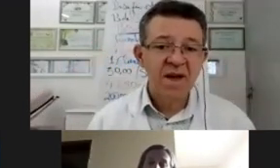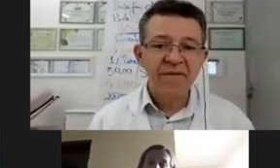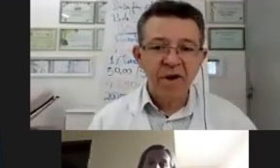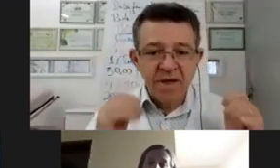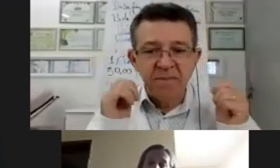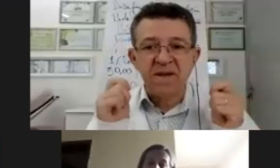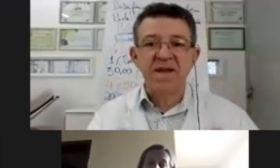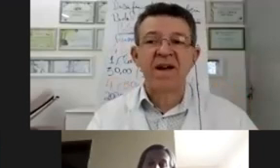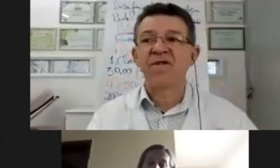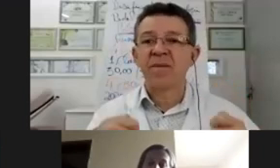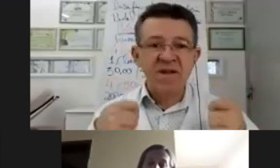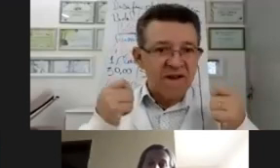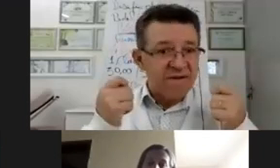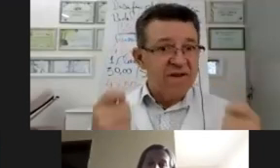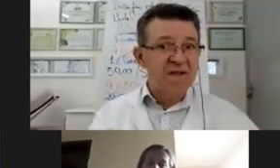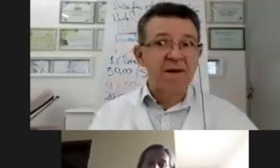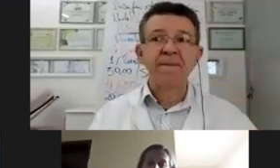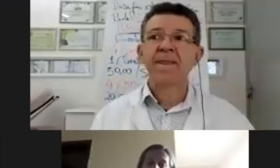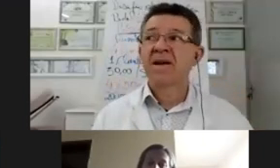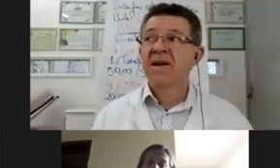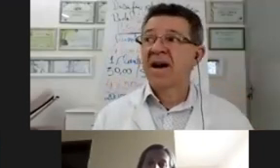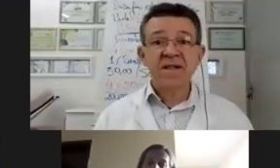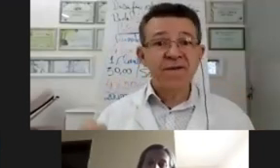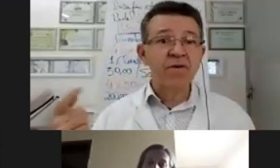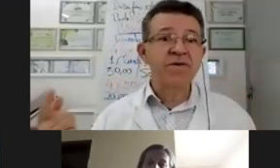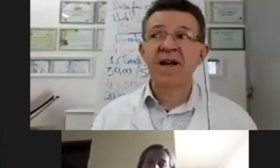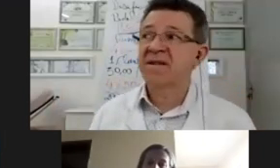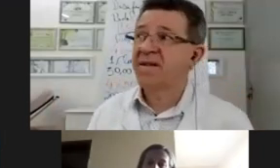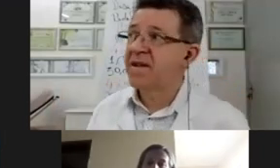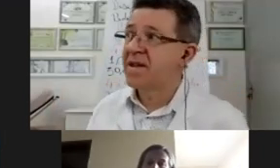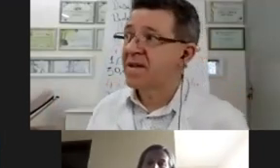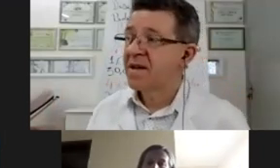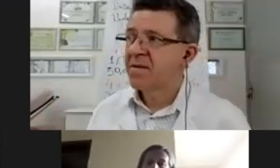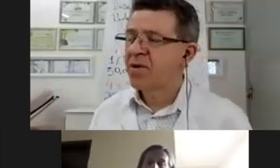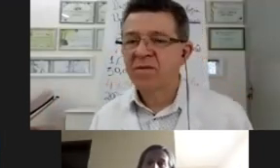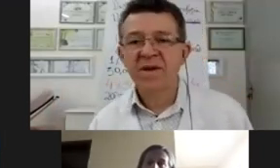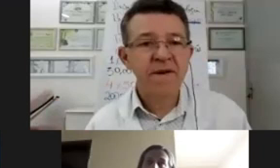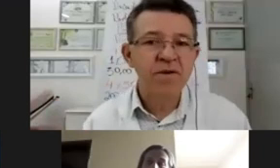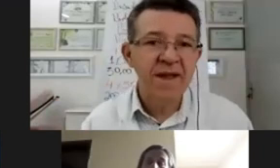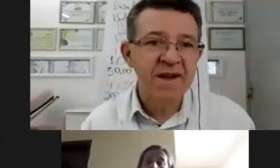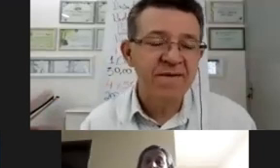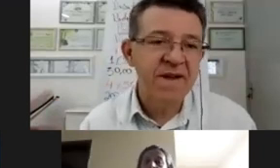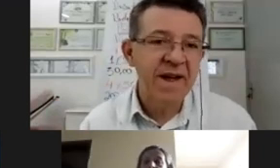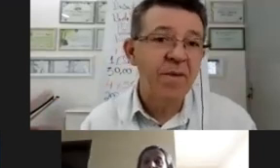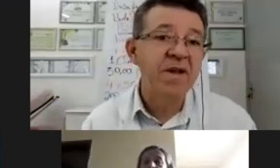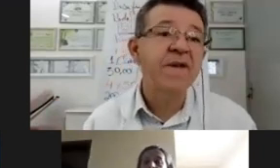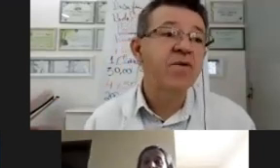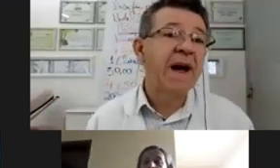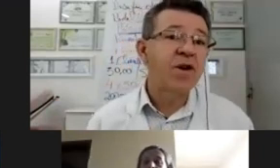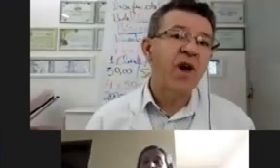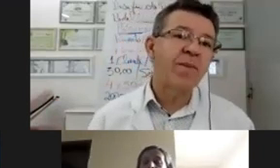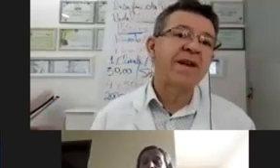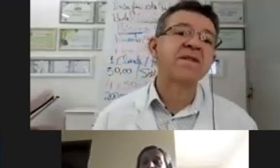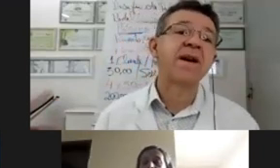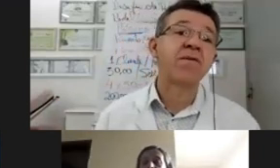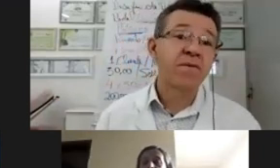vocês. A forma de pensar, a forma de ver a vida, as dificuldades da vida. Poxa, uma dificuldade na vida, é uma